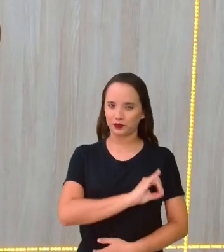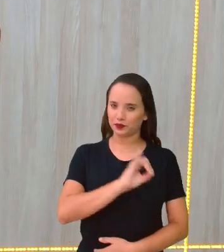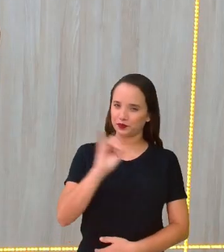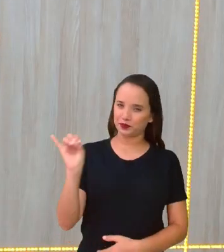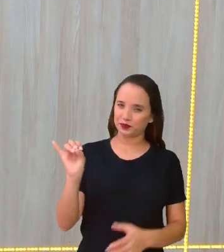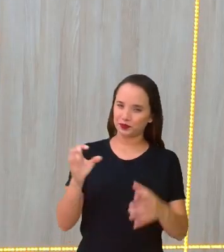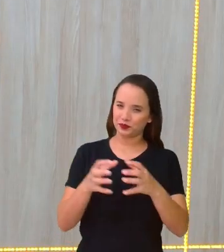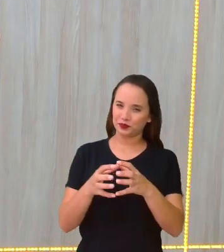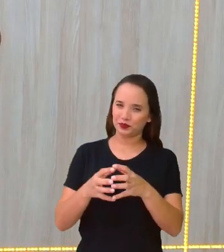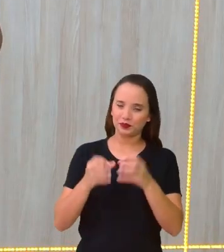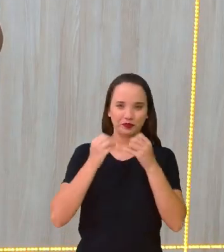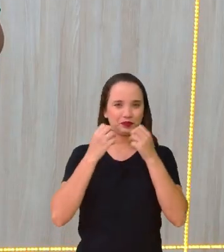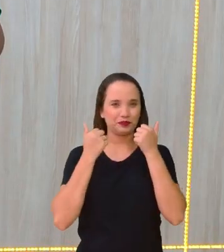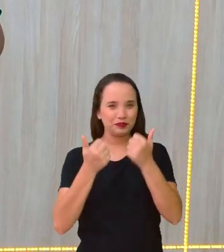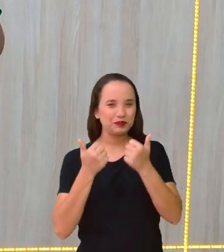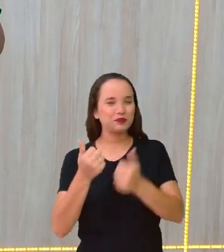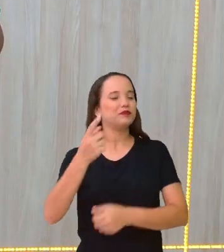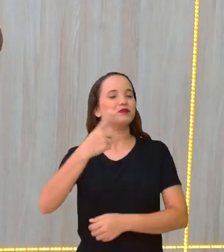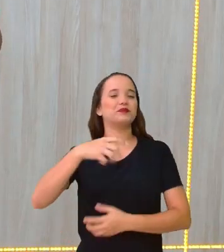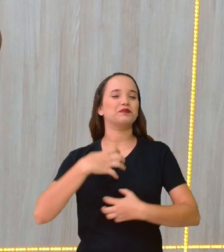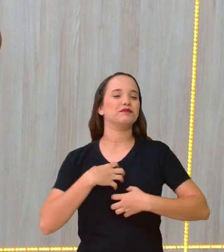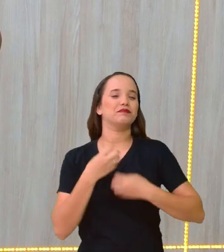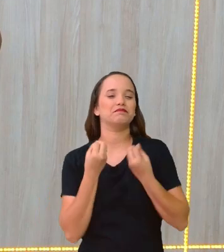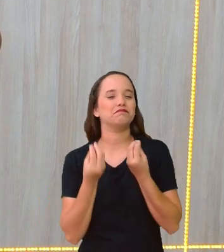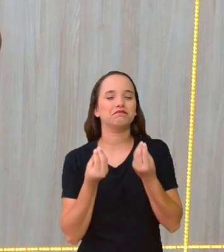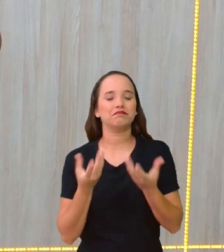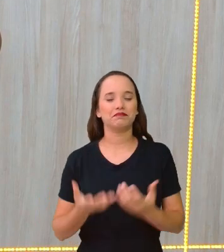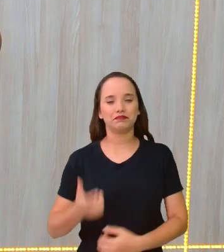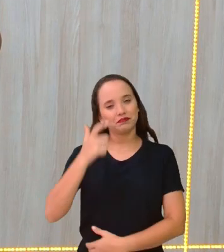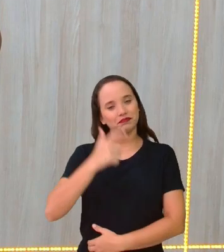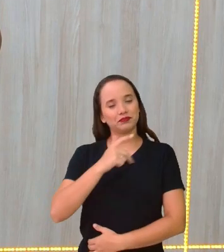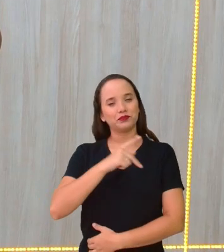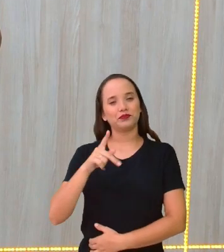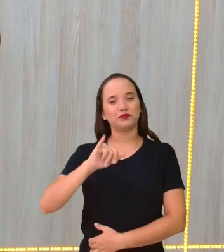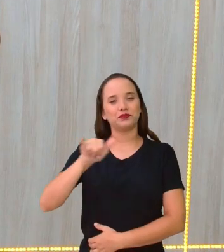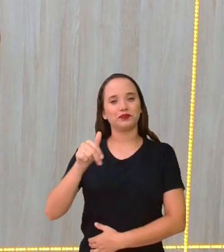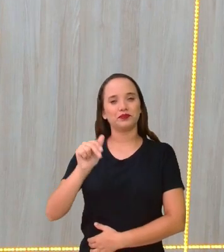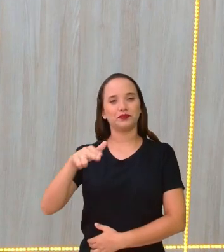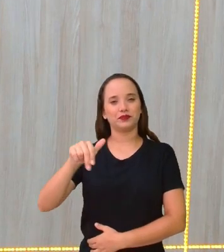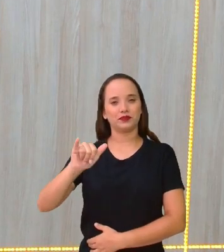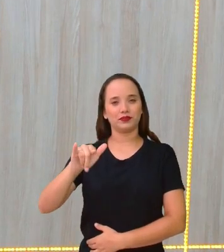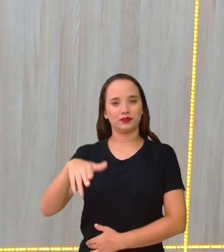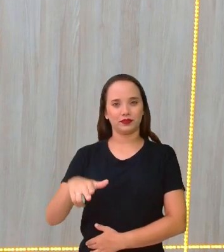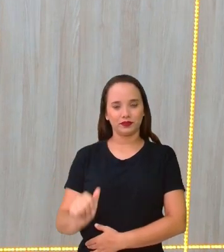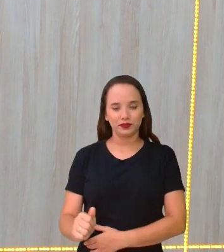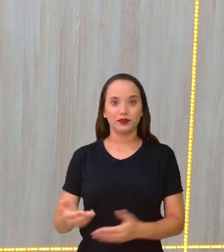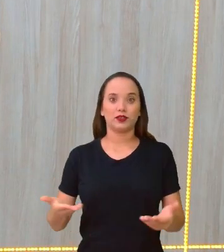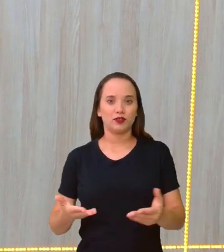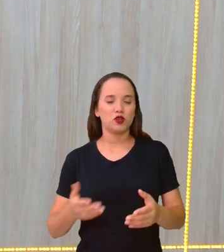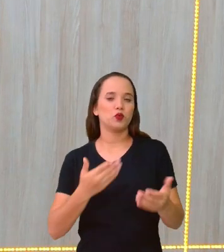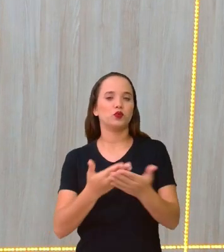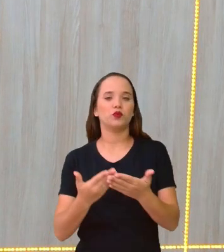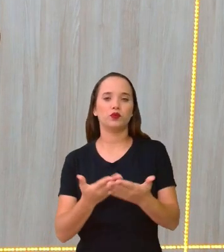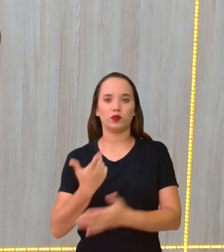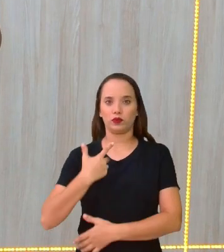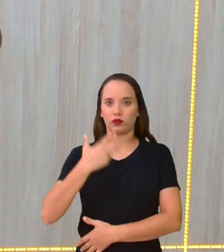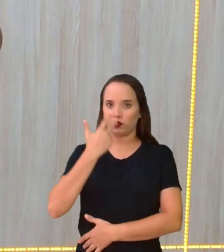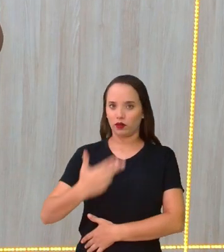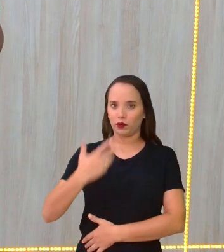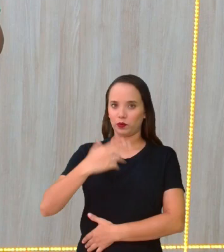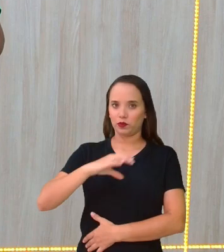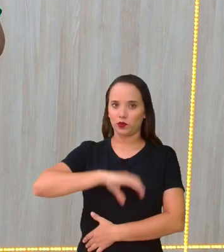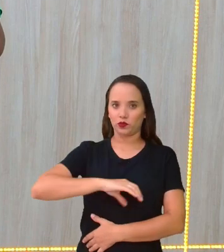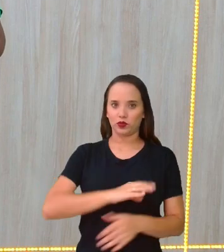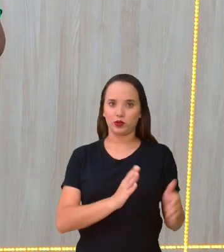Oi, turma, tudo bom? Como é que vocês estão? Eu sou a professora Janaína Cabral. A gente está na aula de Língua Portuguesa,